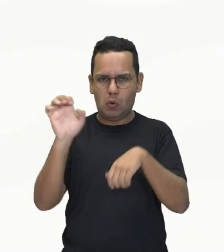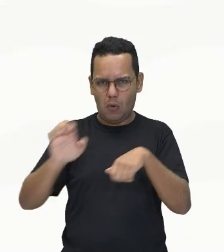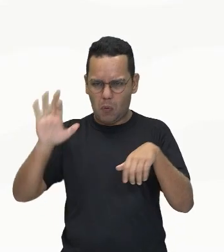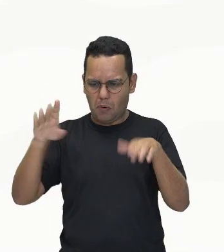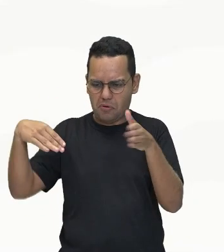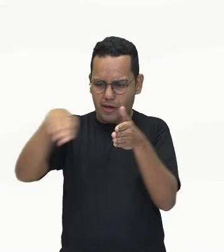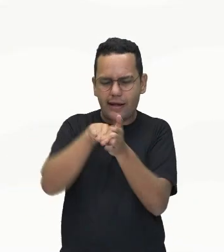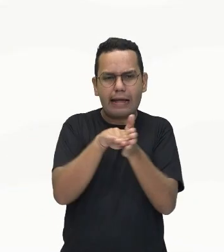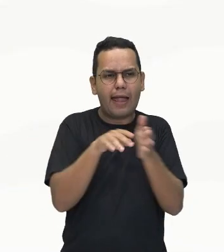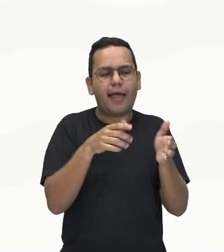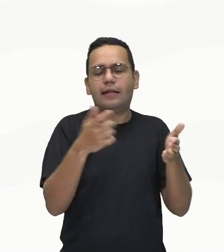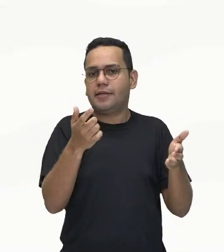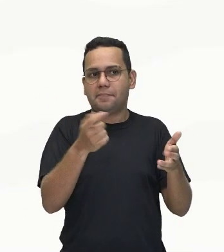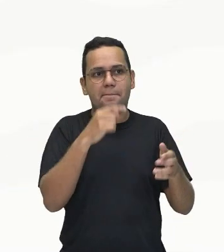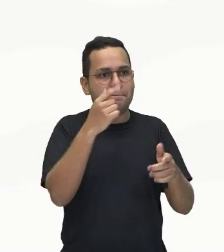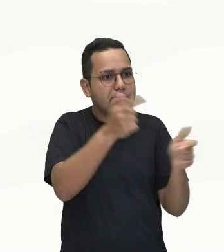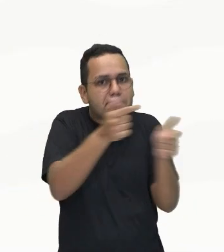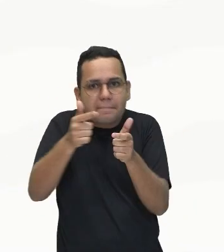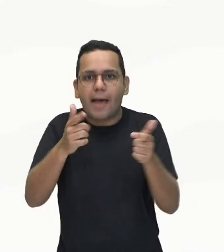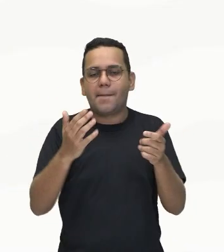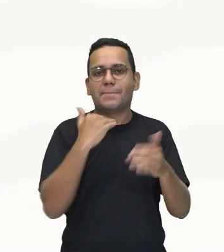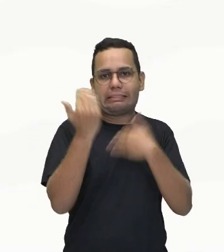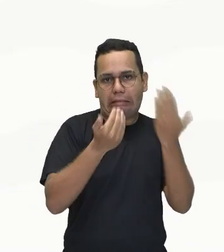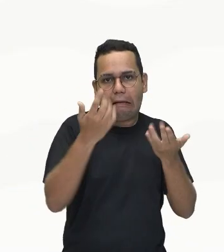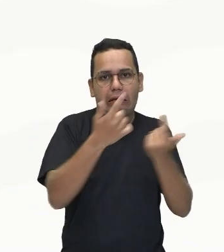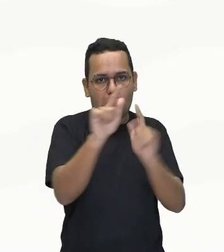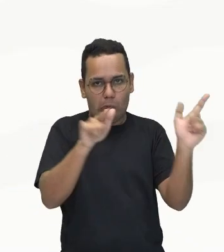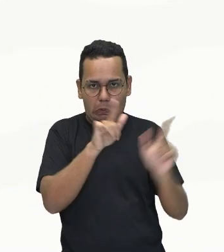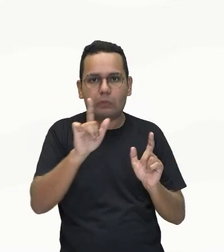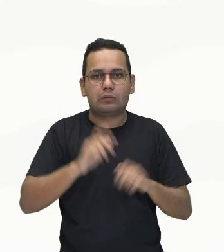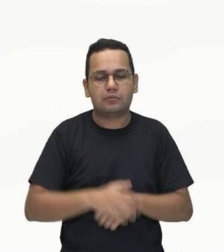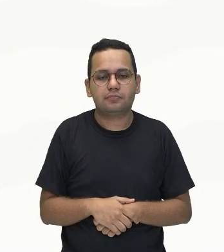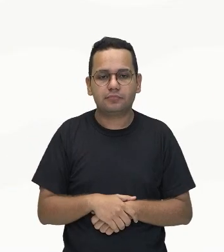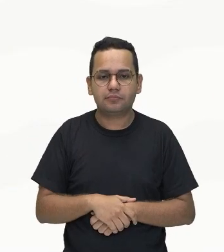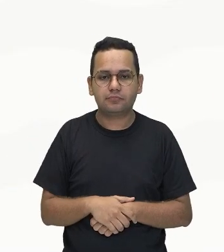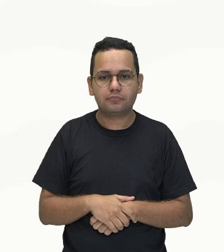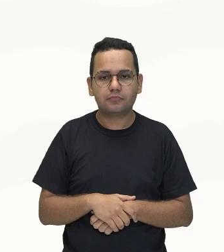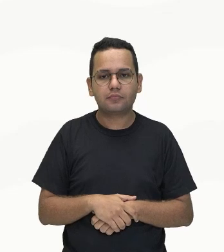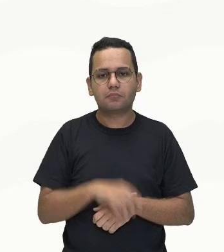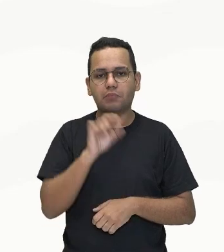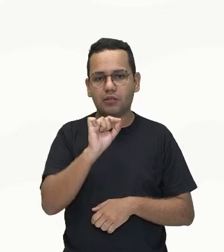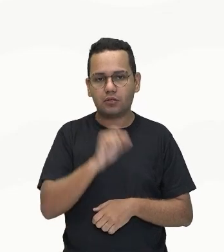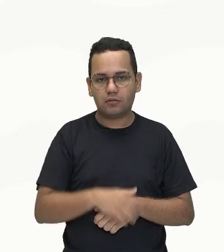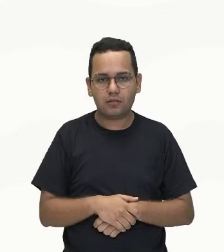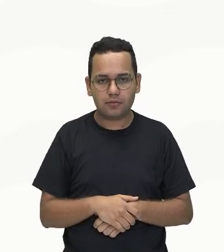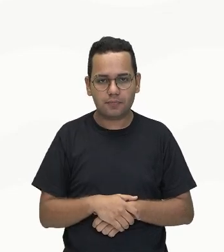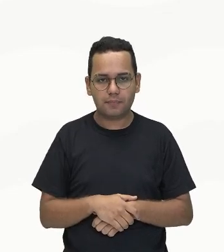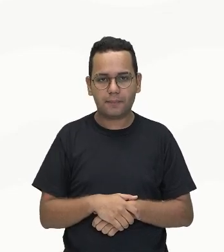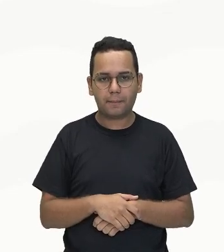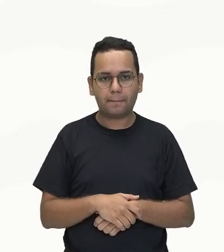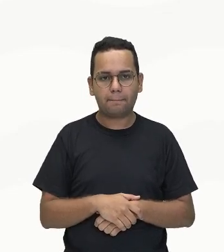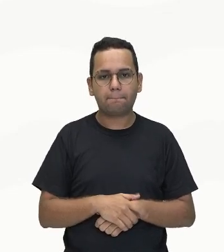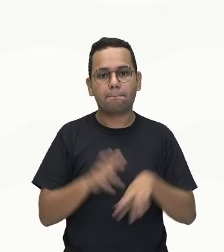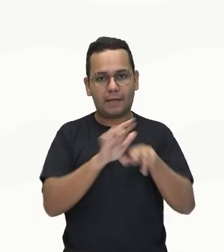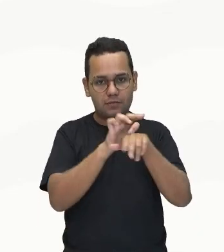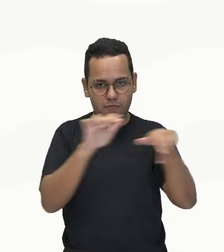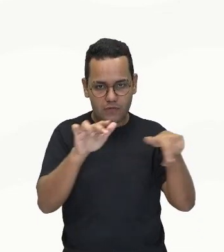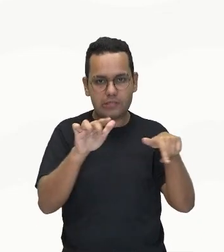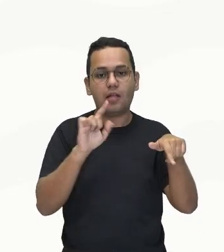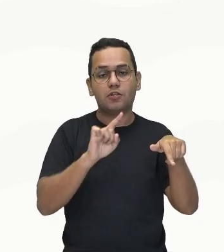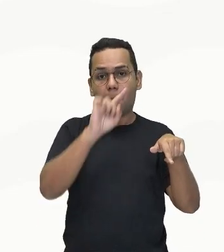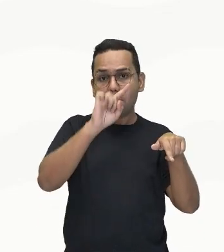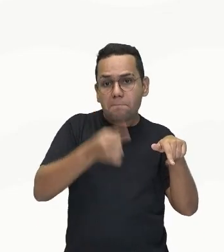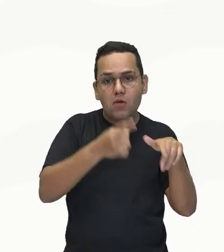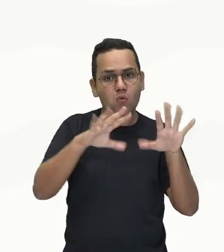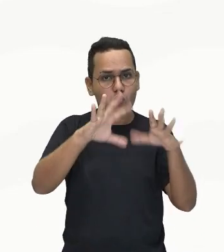1000 grupos étnicos distintos aqui na Amazônia, tá bom? Eles habitavam aqui as Américas antes da chegada aqui dos europeus,